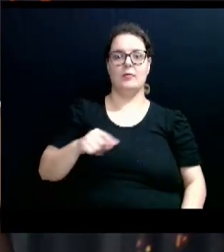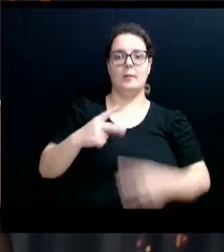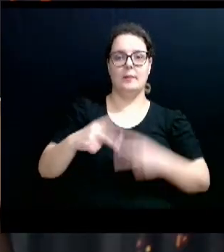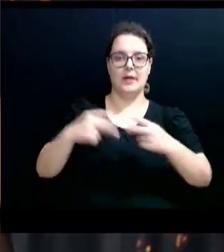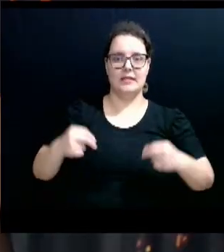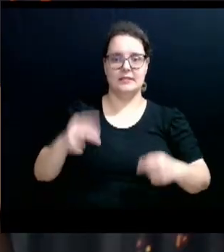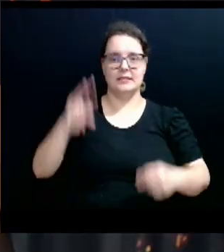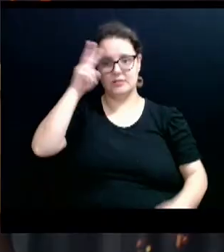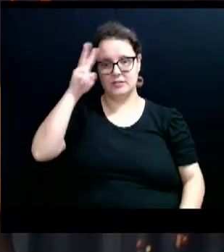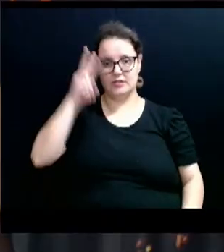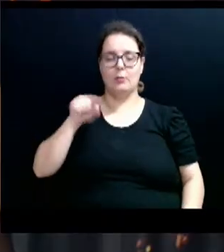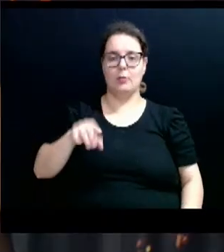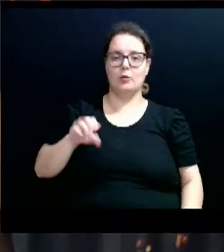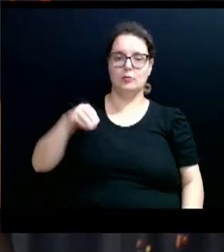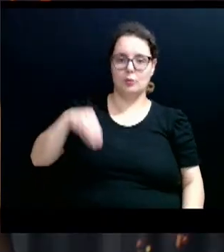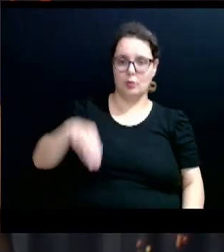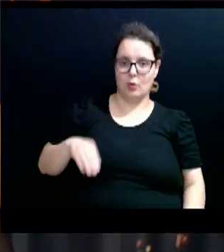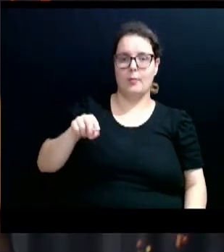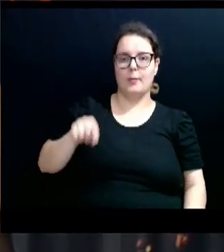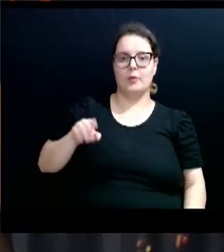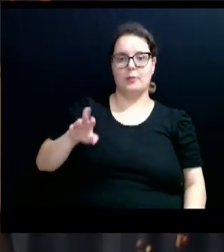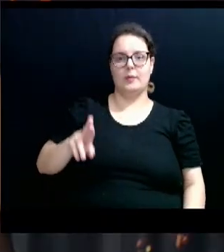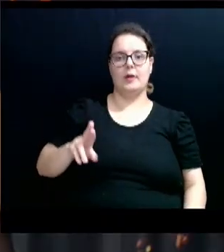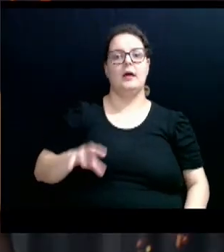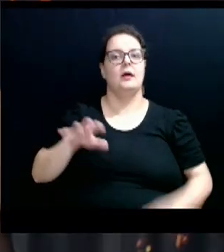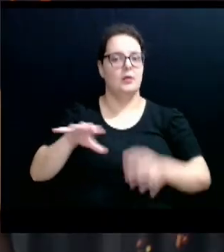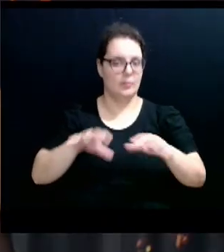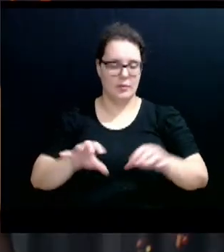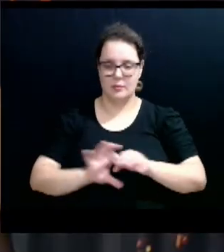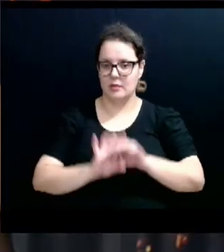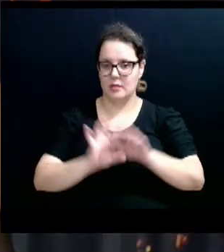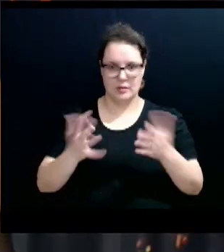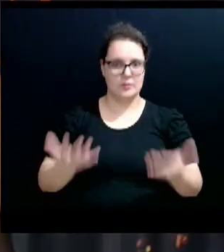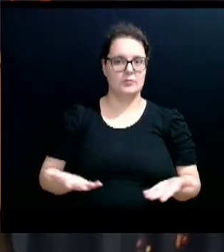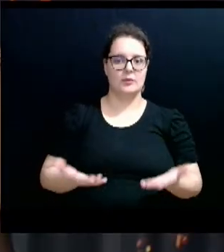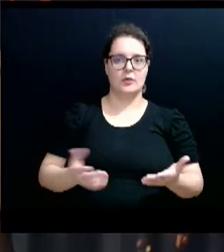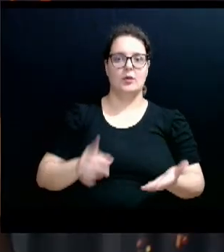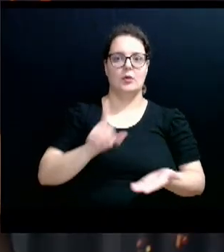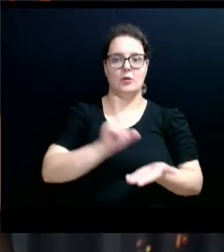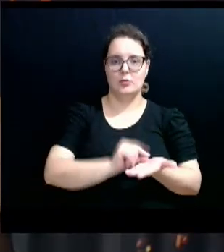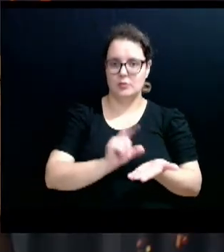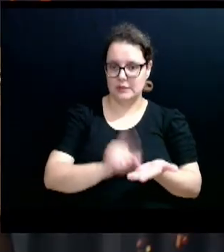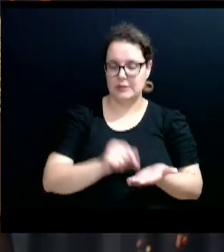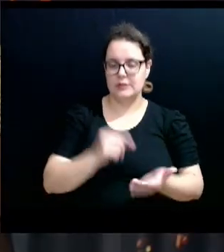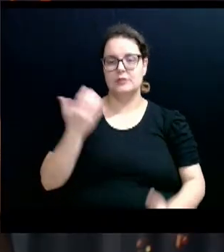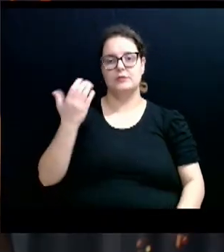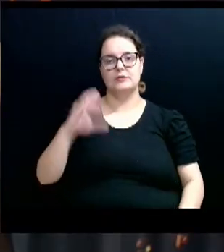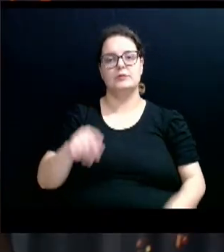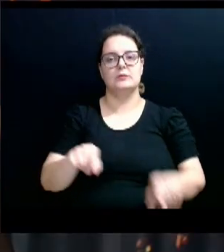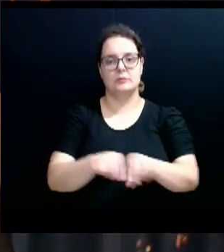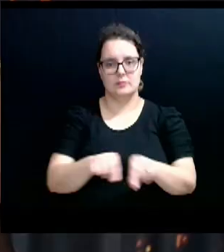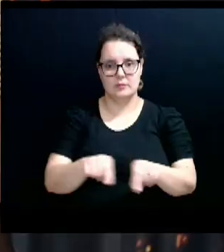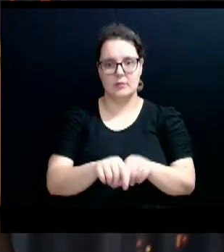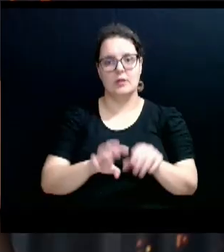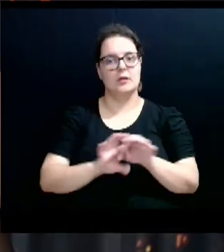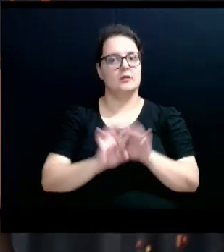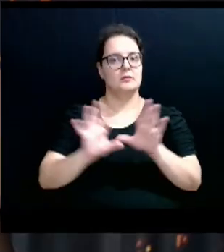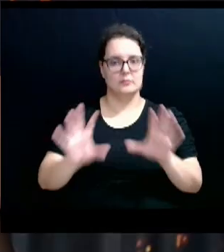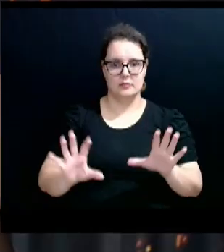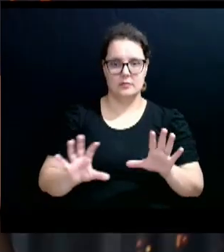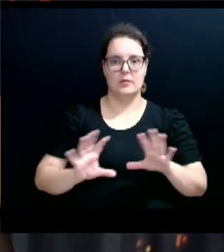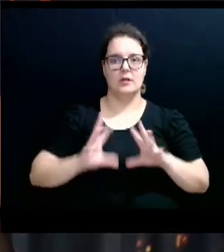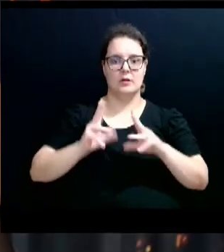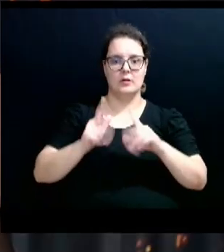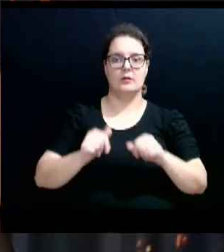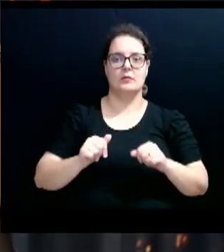livro.presentehistórico.com.br. O mapeamento está disponível também, os artigos que eu tenho publicado também estão disponíveis em todo esse ecossistema,